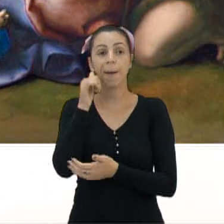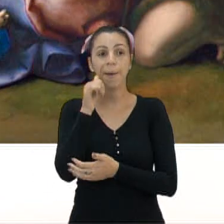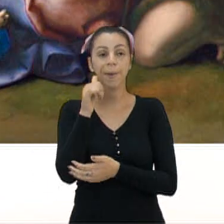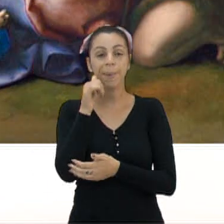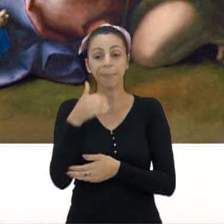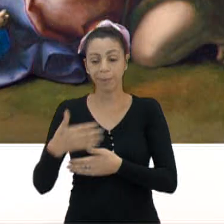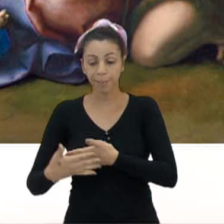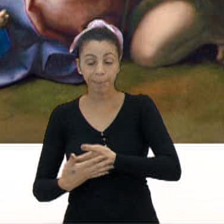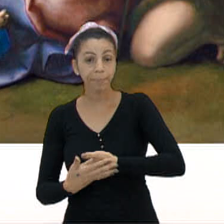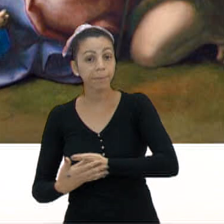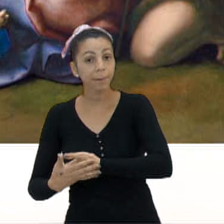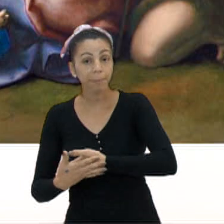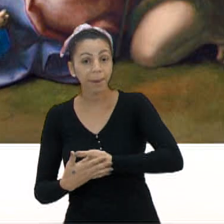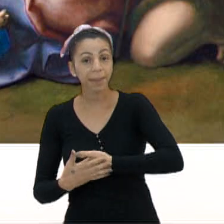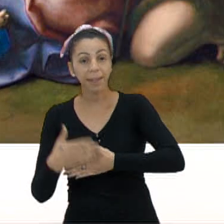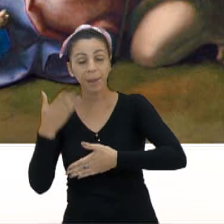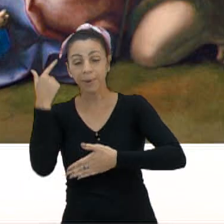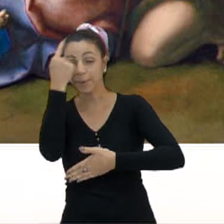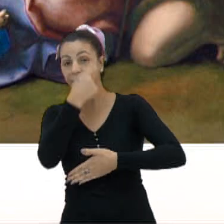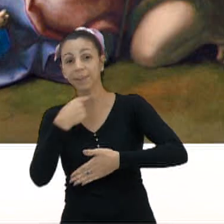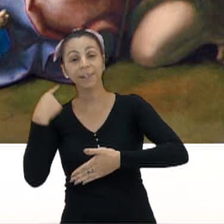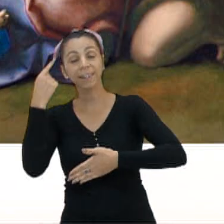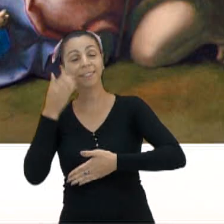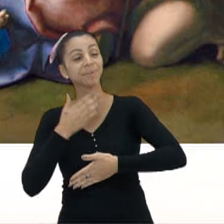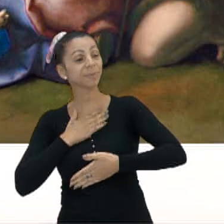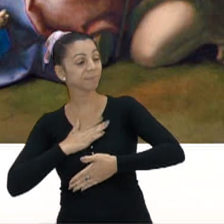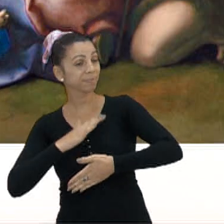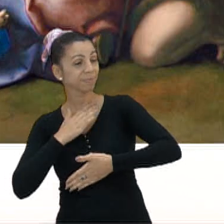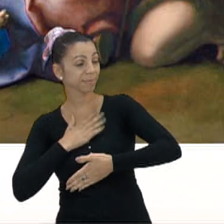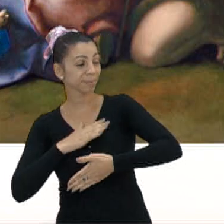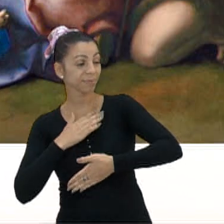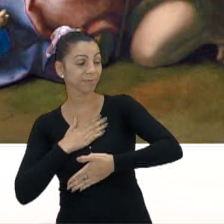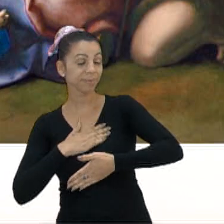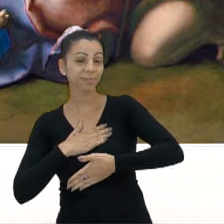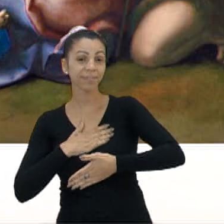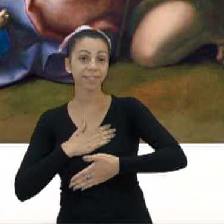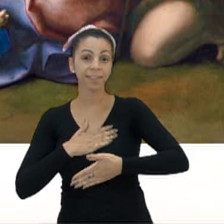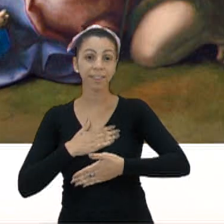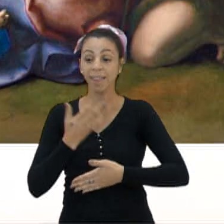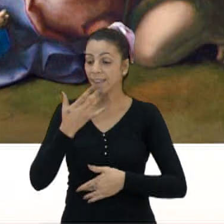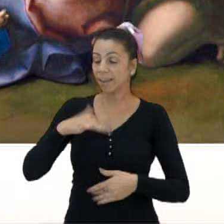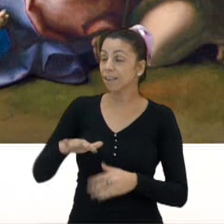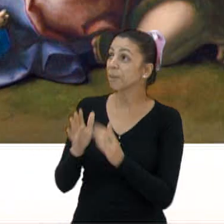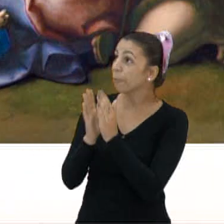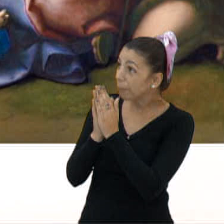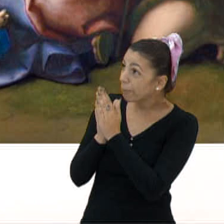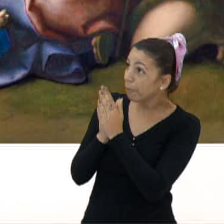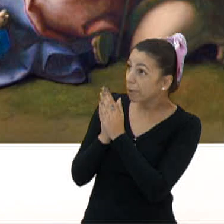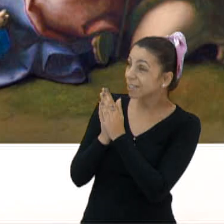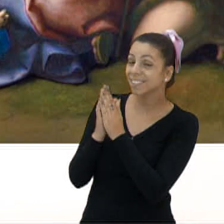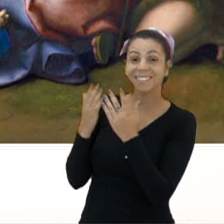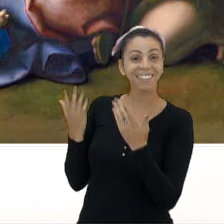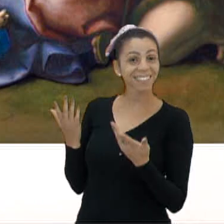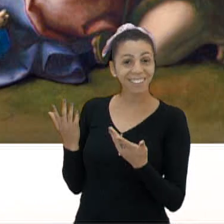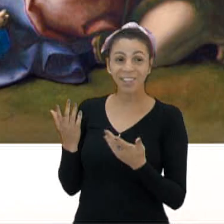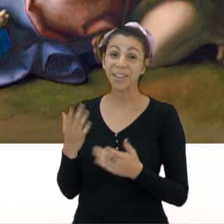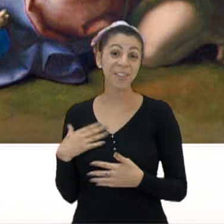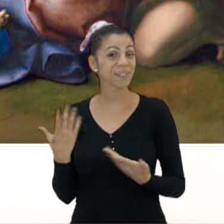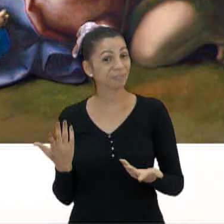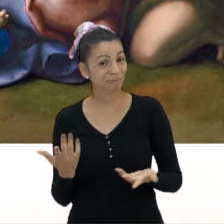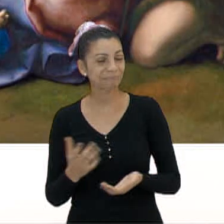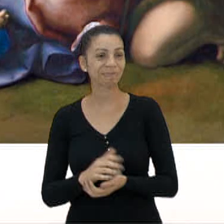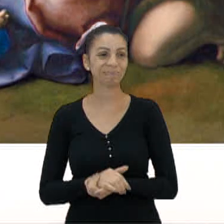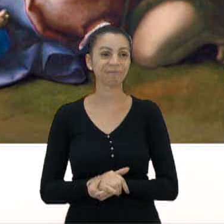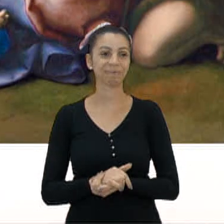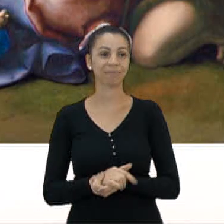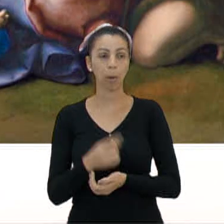essa cara de tranquilidade. E com outra criança dizendo, mamãe, amém. Não vai rolar, né? Não rola. Pessoal,